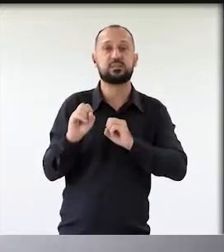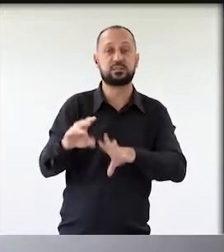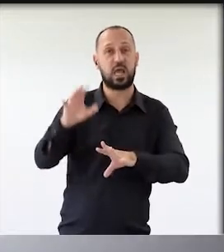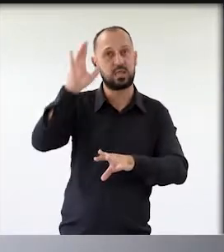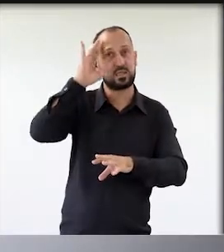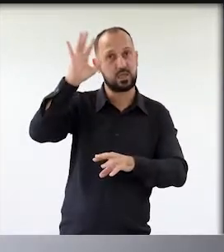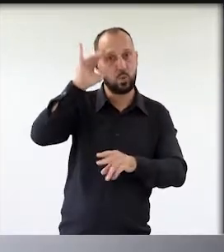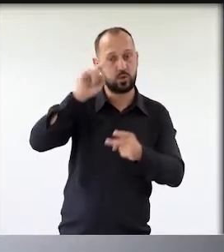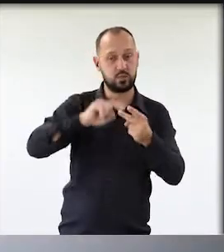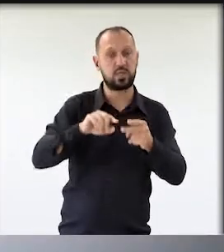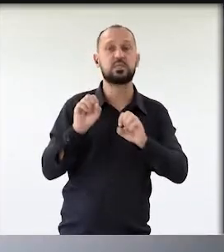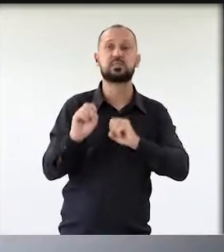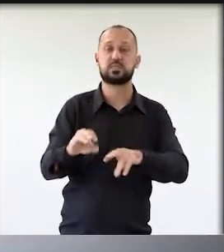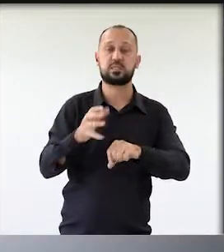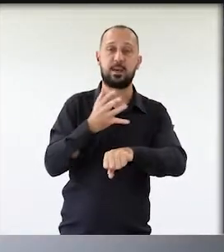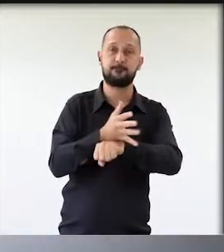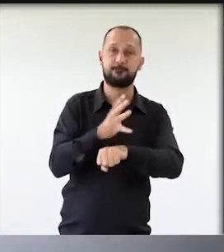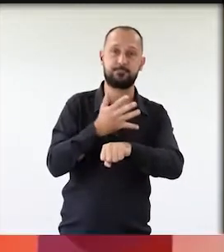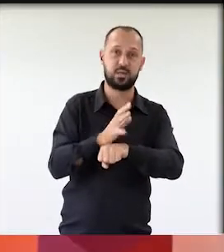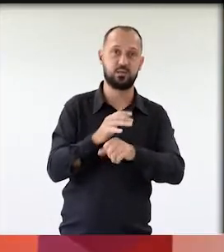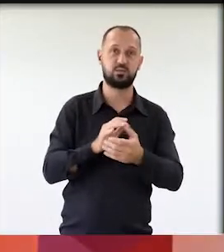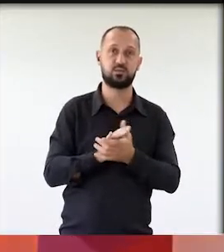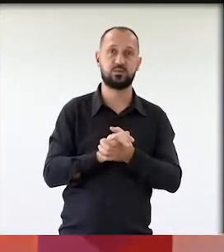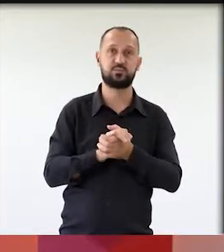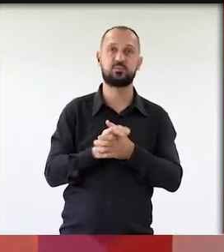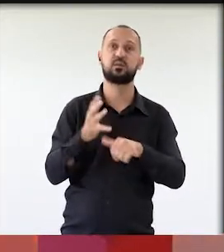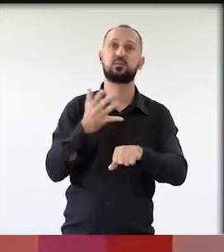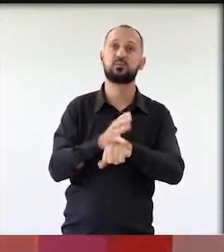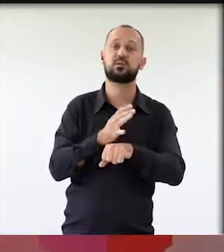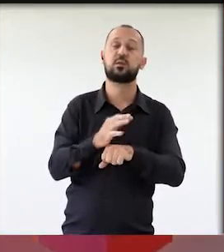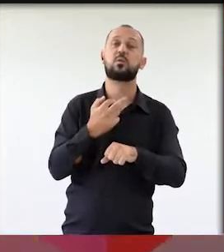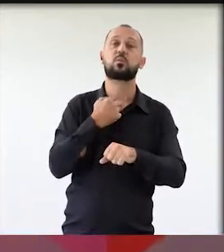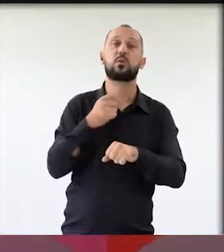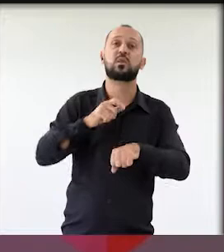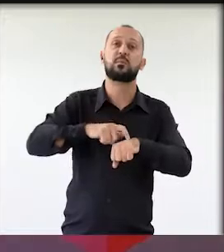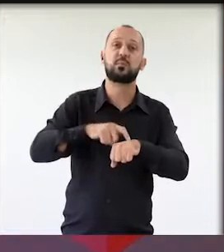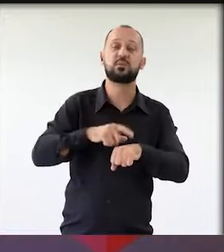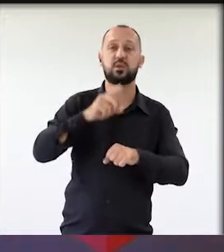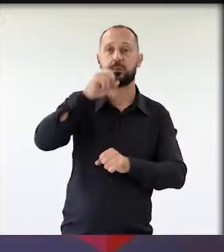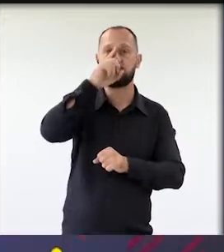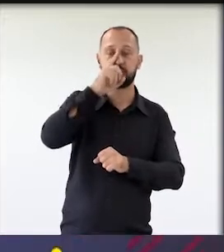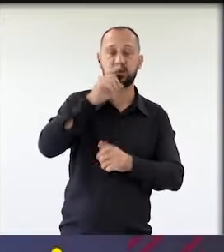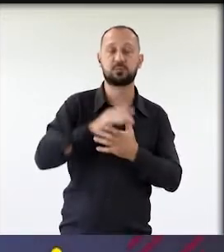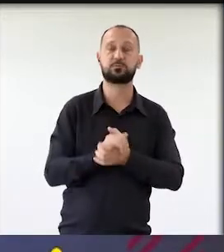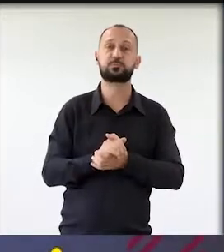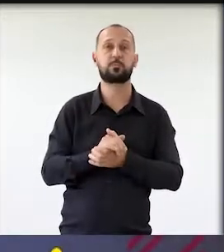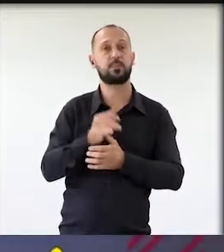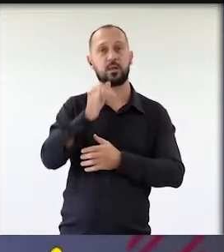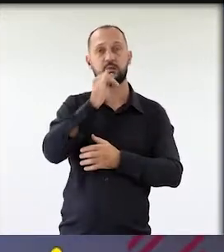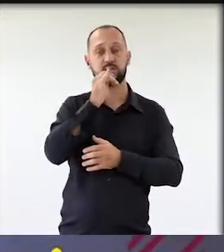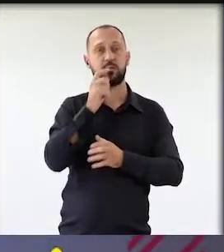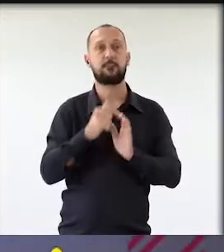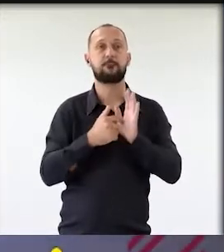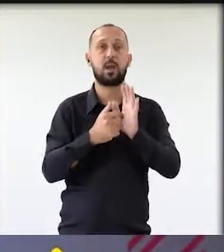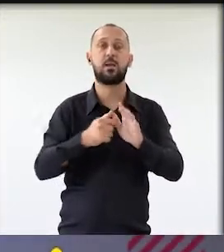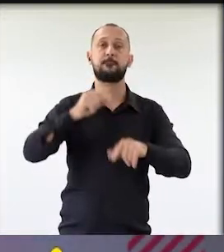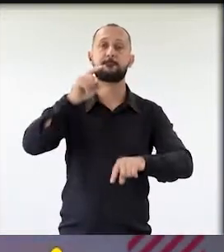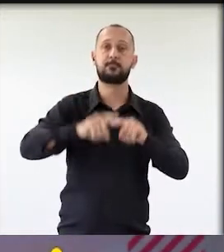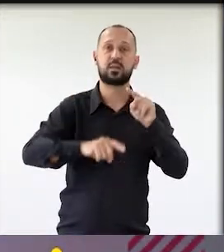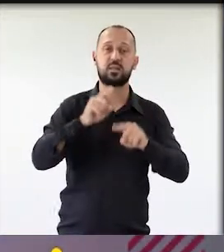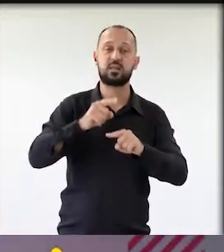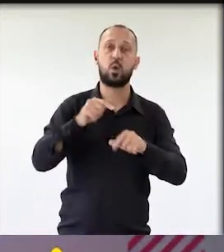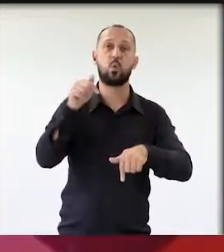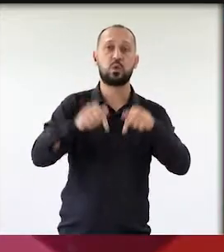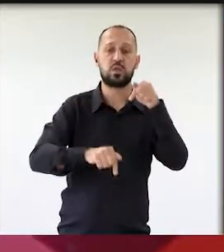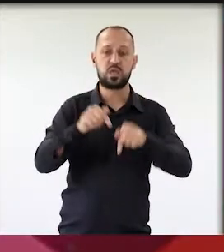parte teórica e a parte prática. Essa parte prática não pode envolver situações de perigo, por exemplo, estar exposto